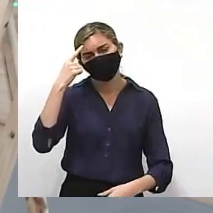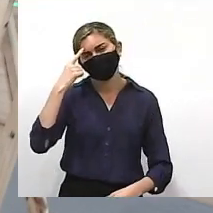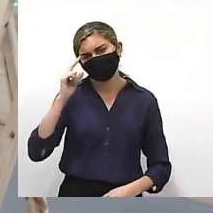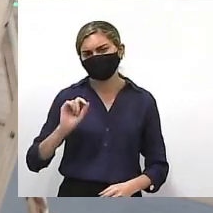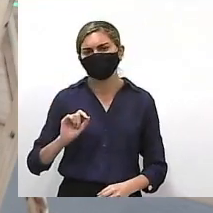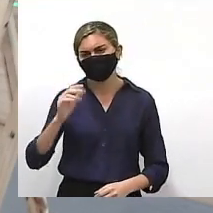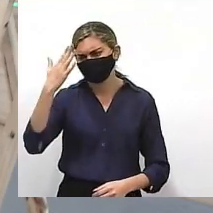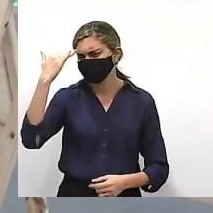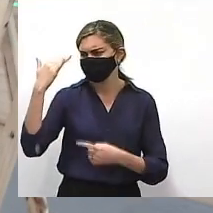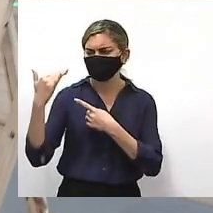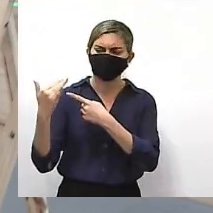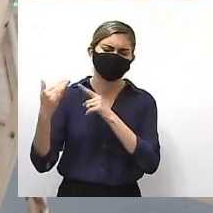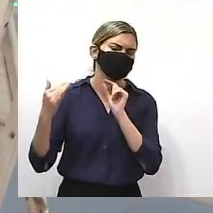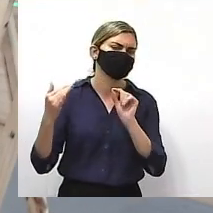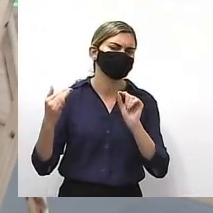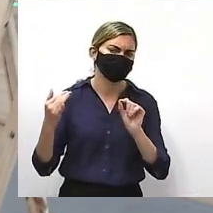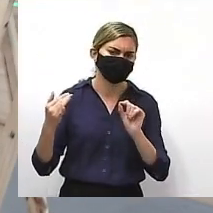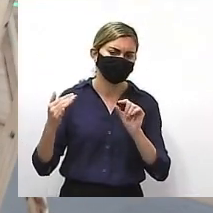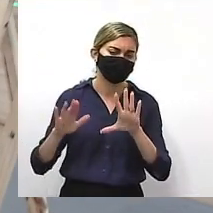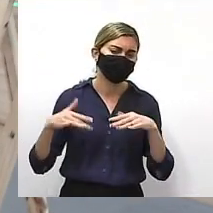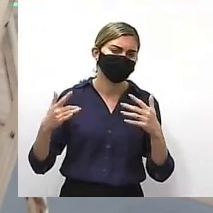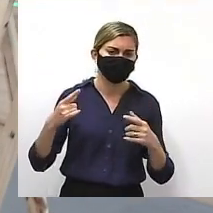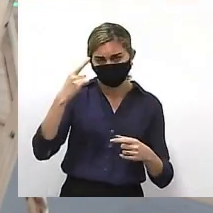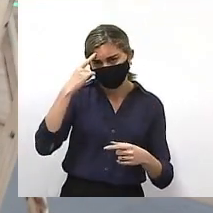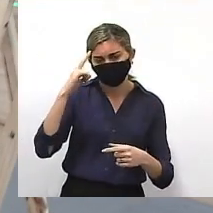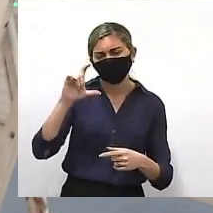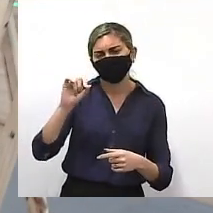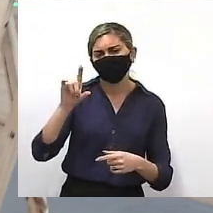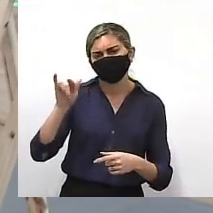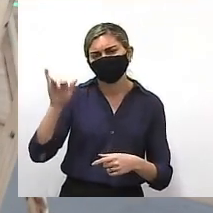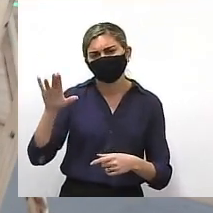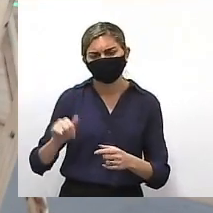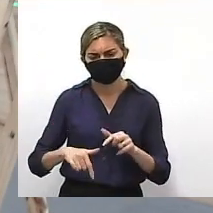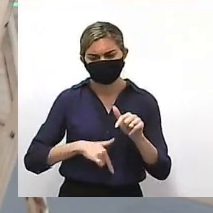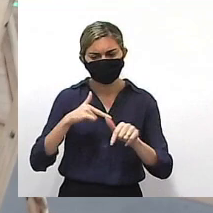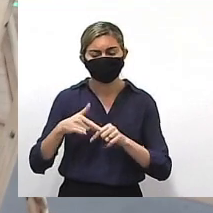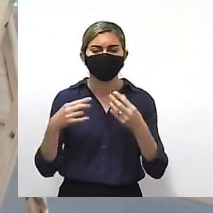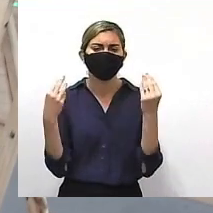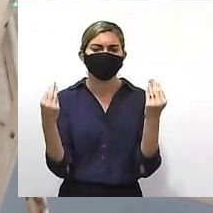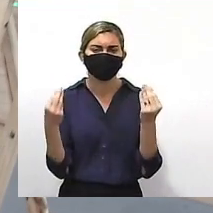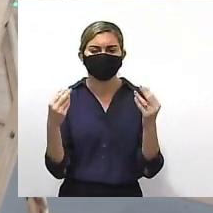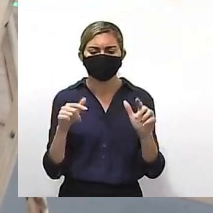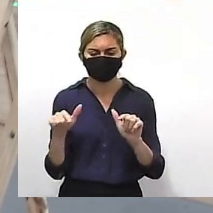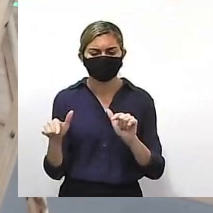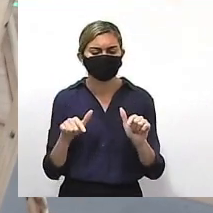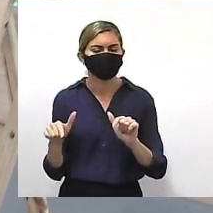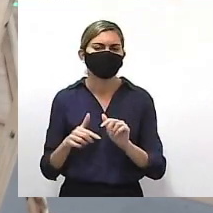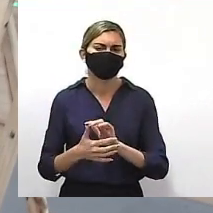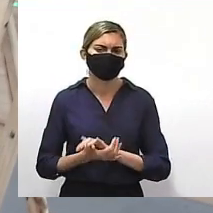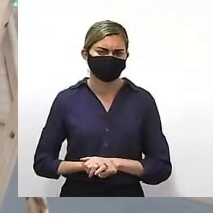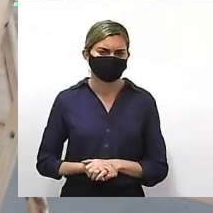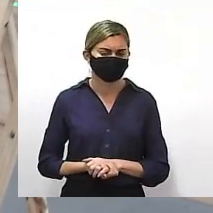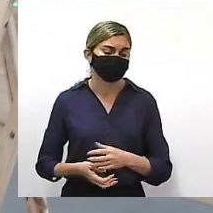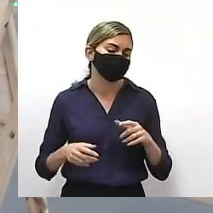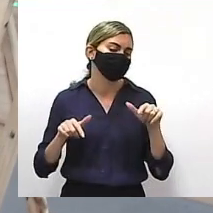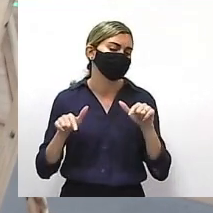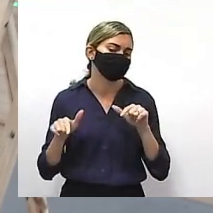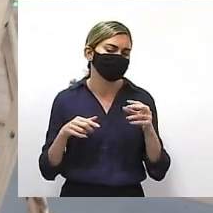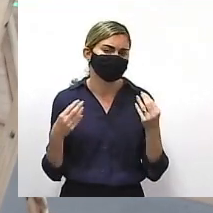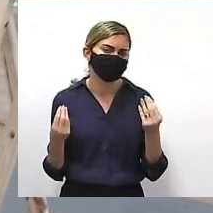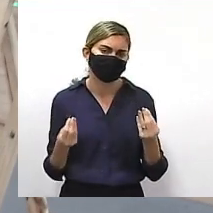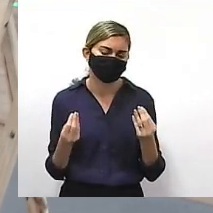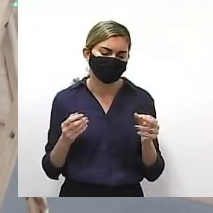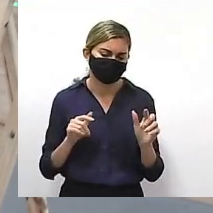sobre sucesso? E qual é a lógica do trabalho? Para que serve o trabalho? Para que a